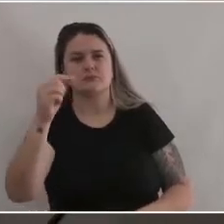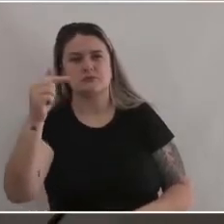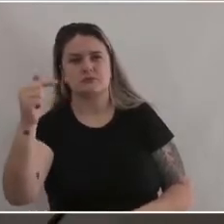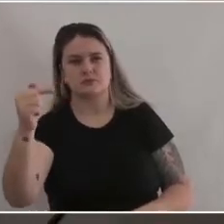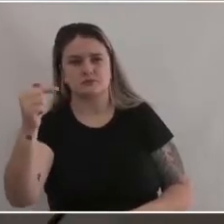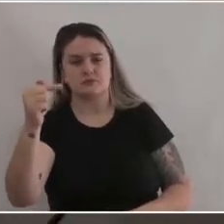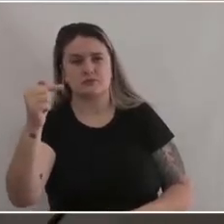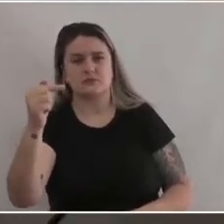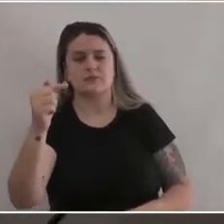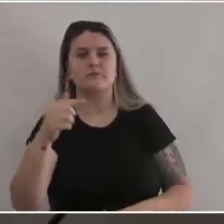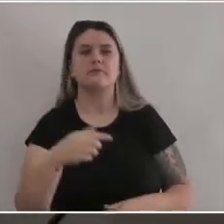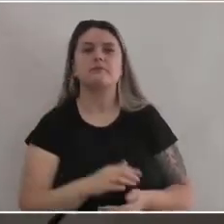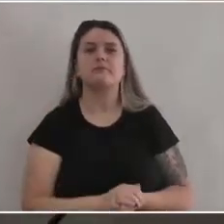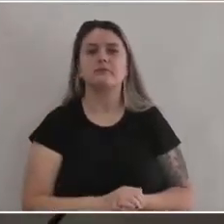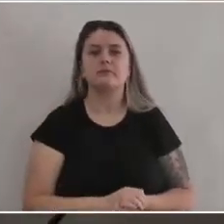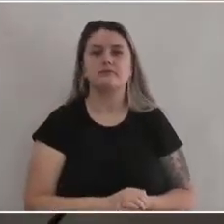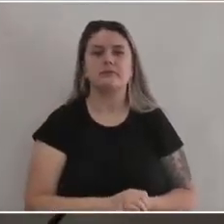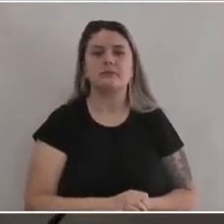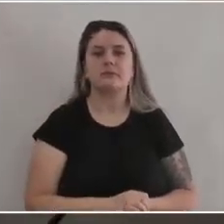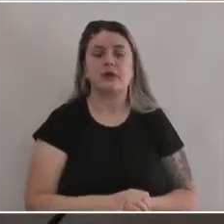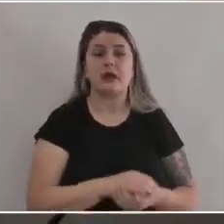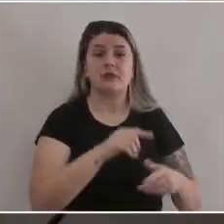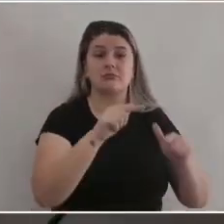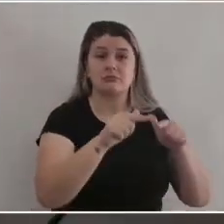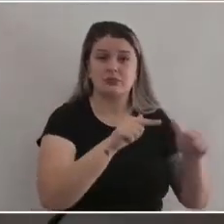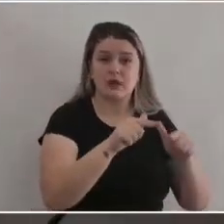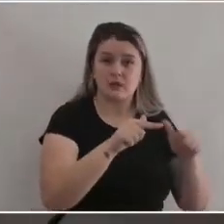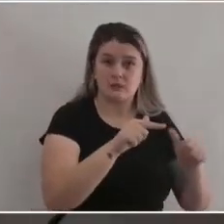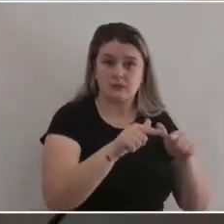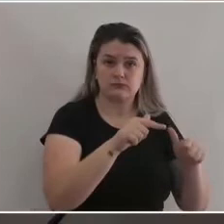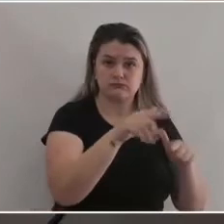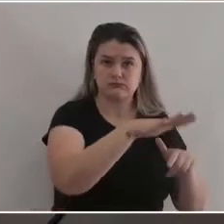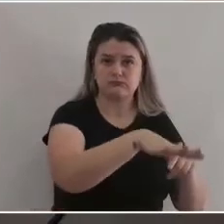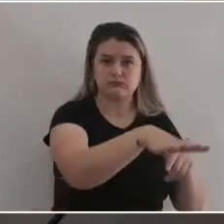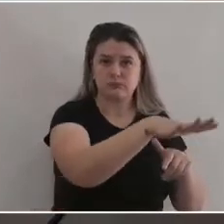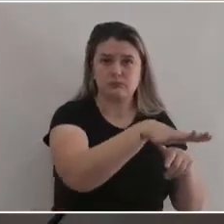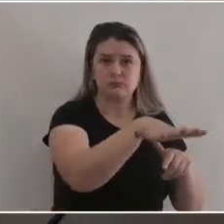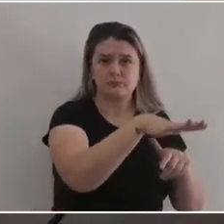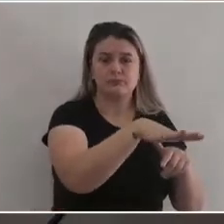52,07%. Receita de serviços praticamente